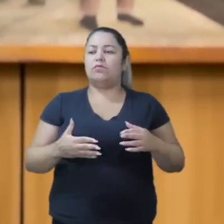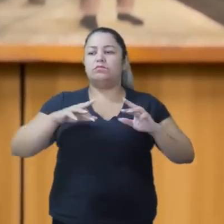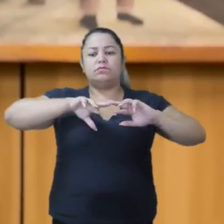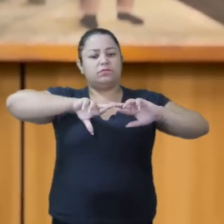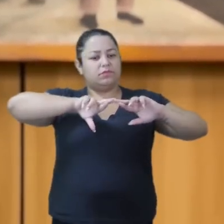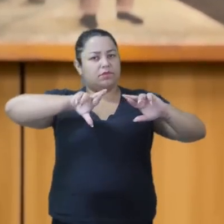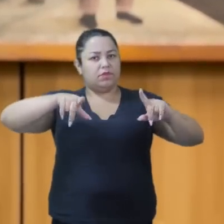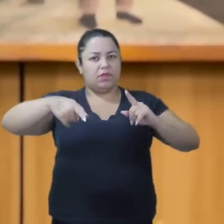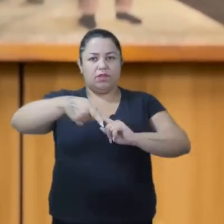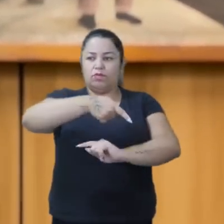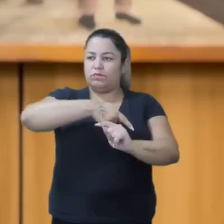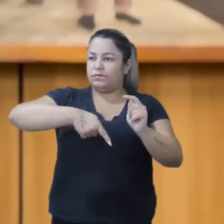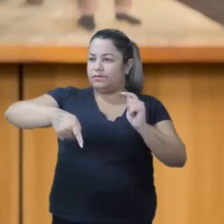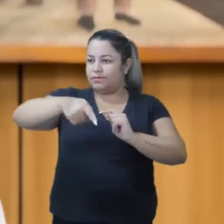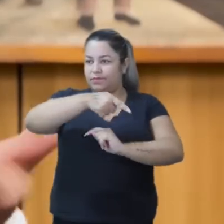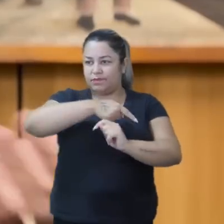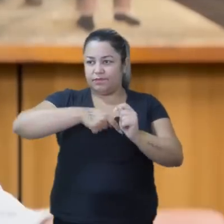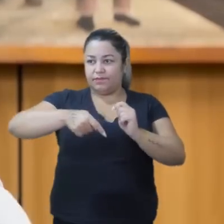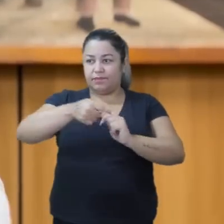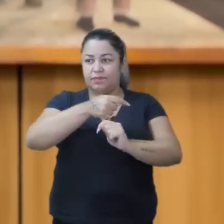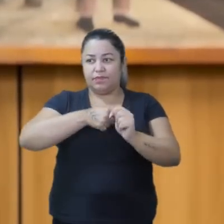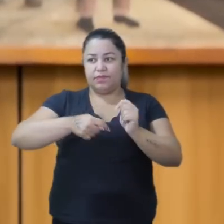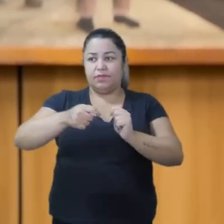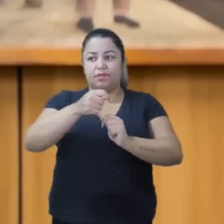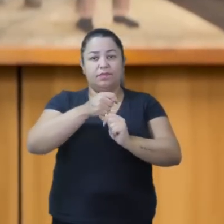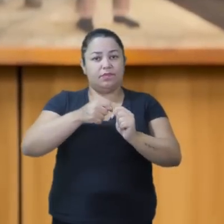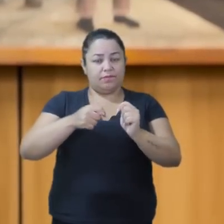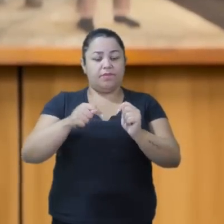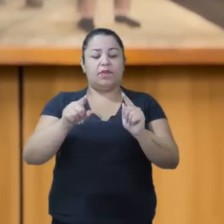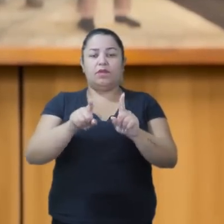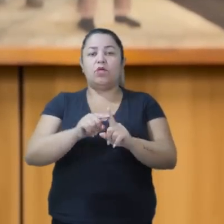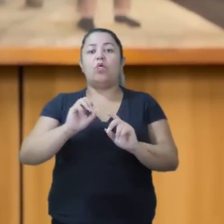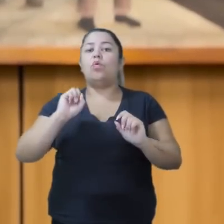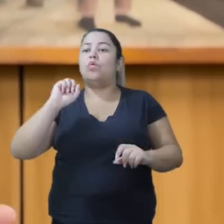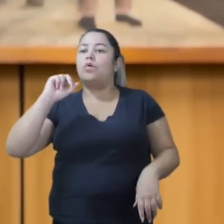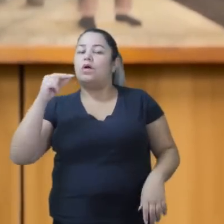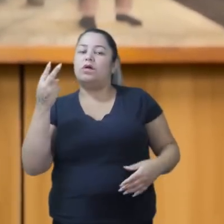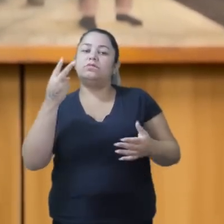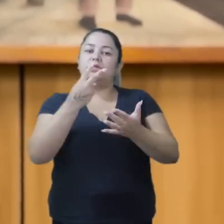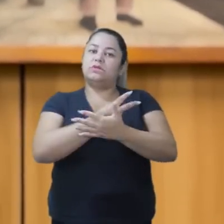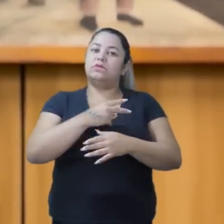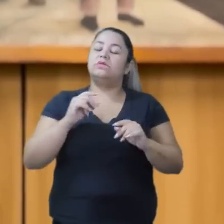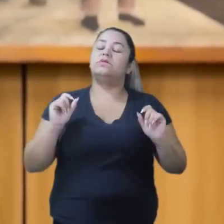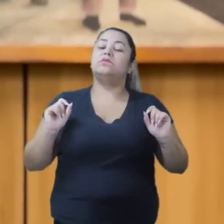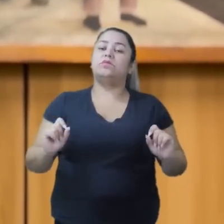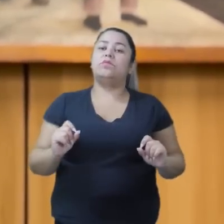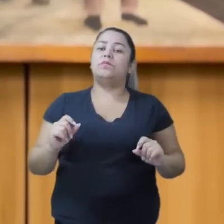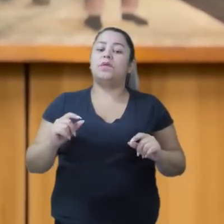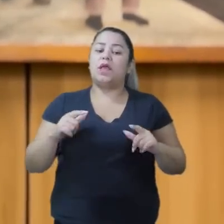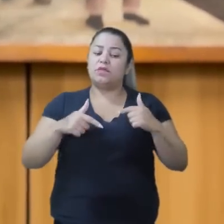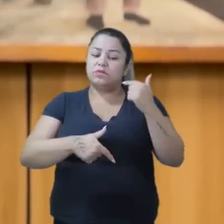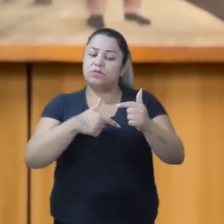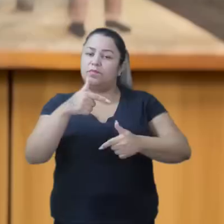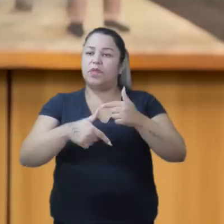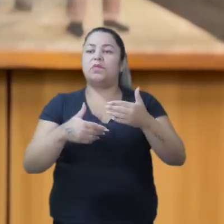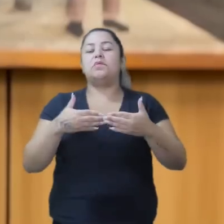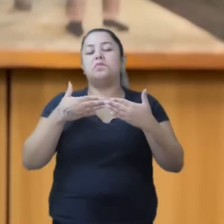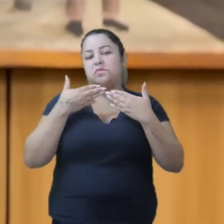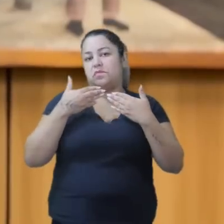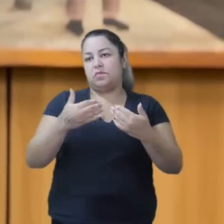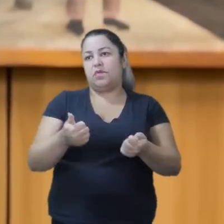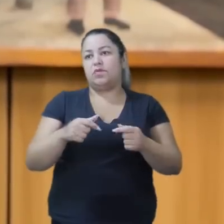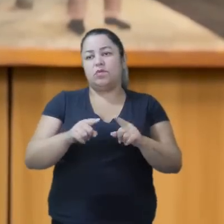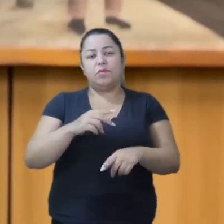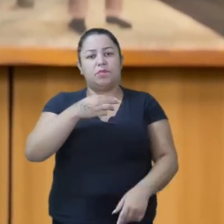da economia informal, aí dá uma massa de ocupados, ou seja, o mercado de trabalho brasileiro vive um bom momento. O